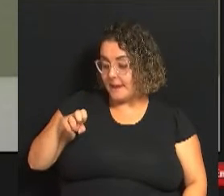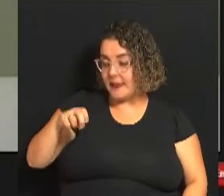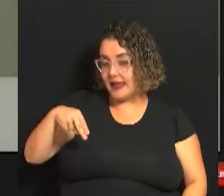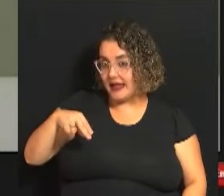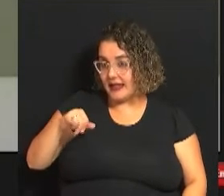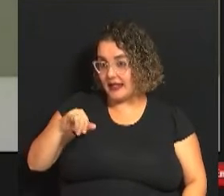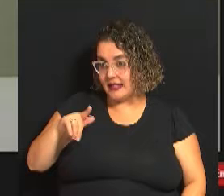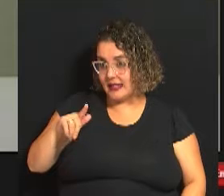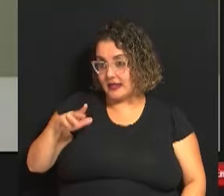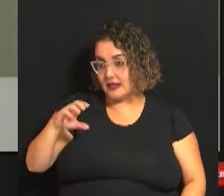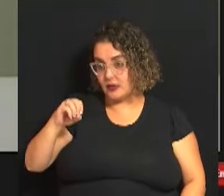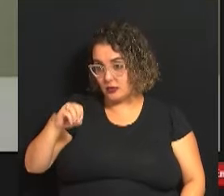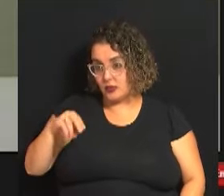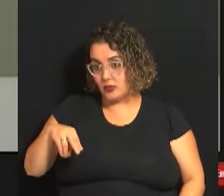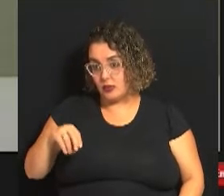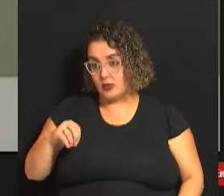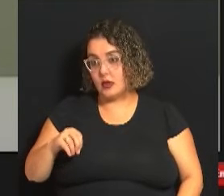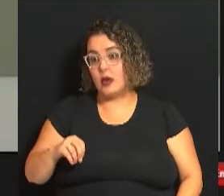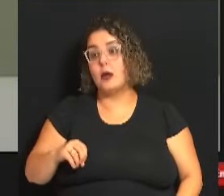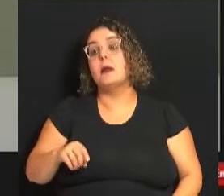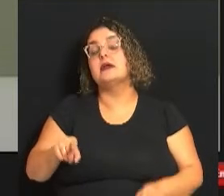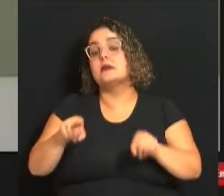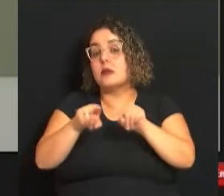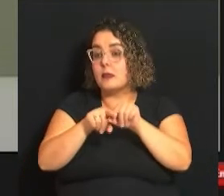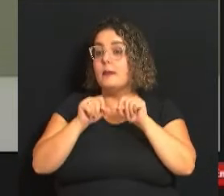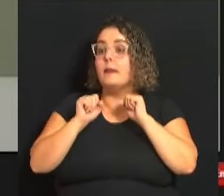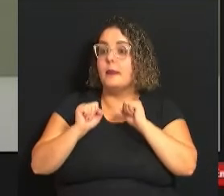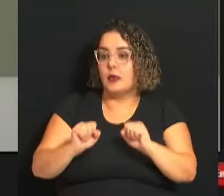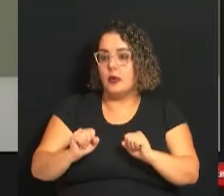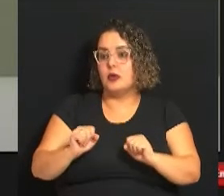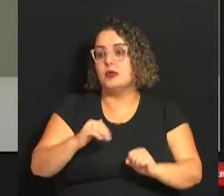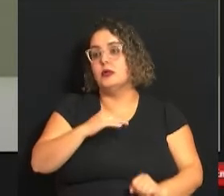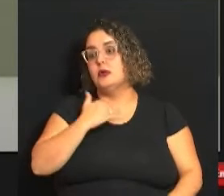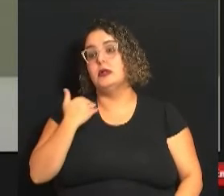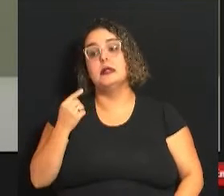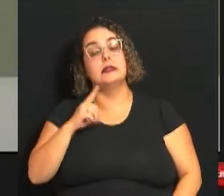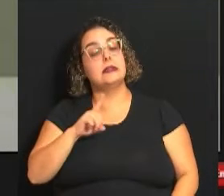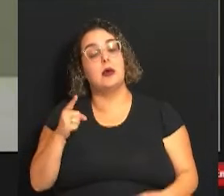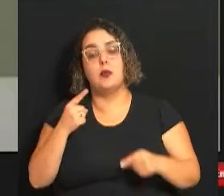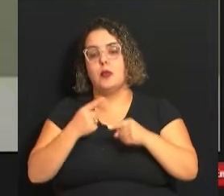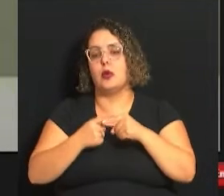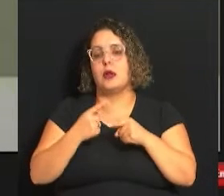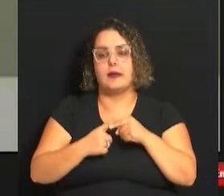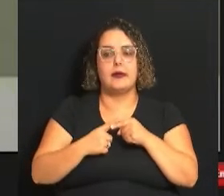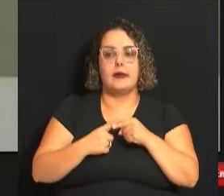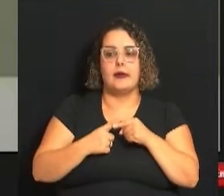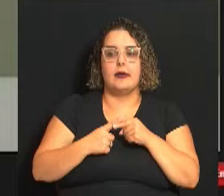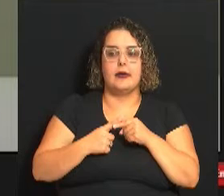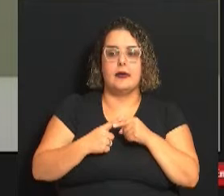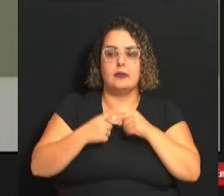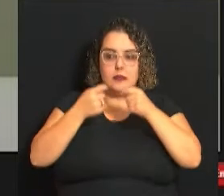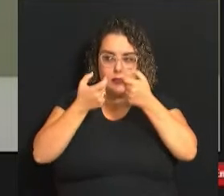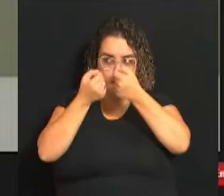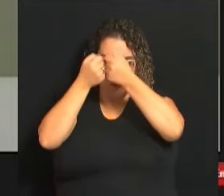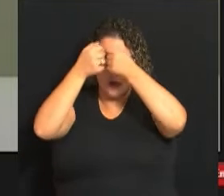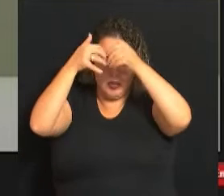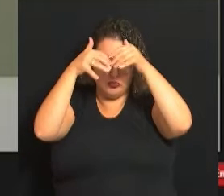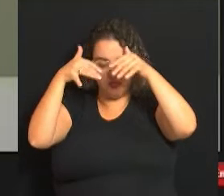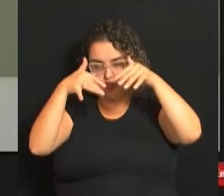podem levar à morte do paciente, não por causa de infiltração